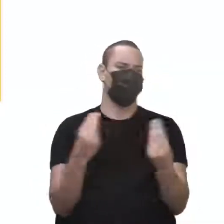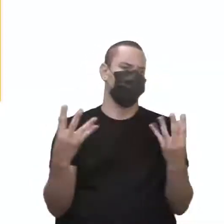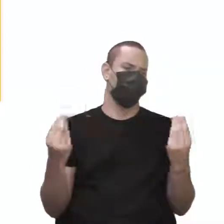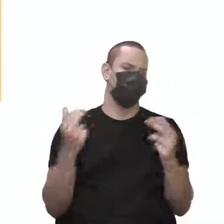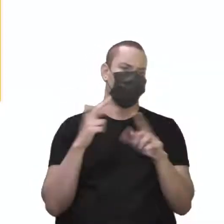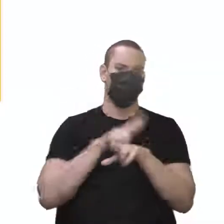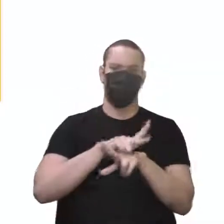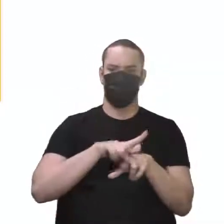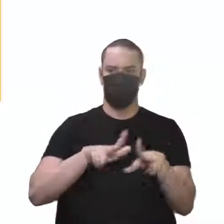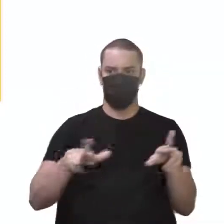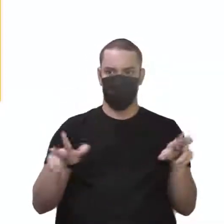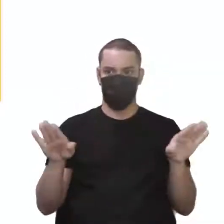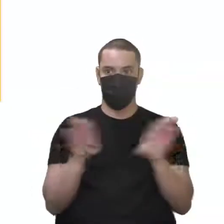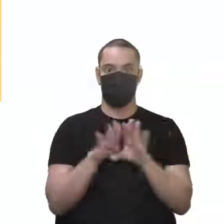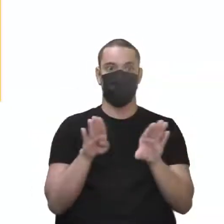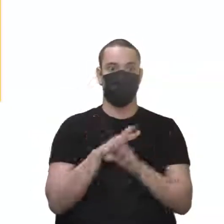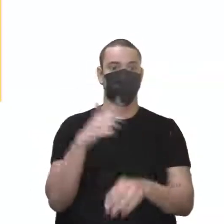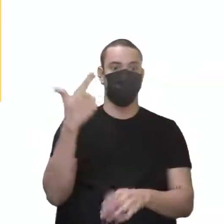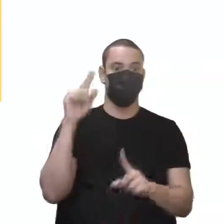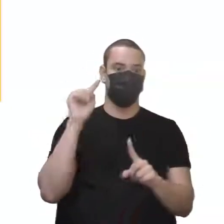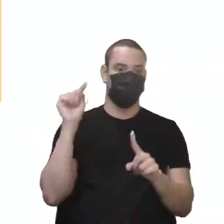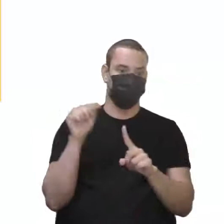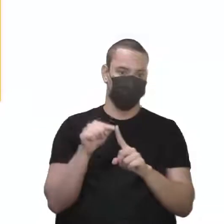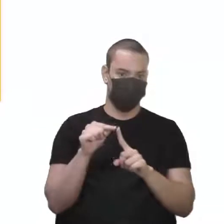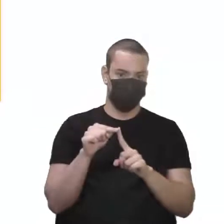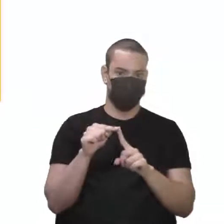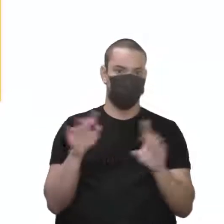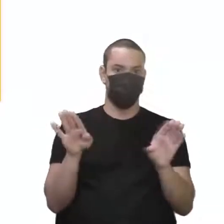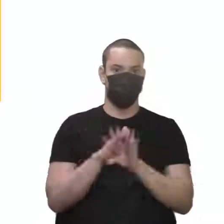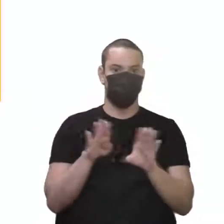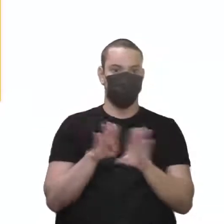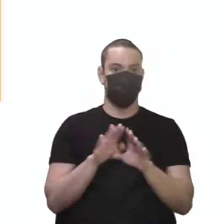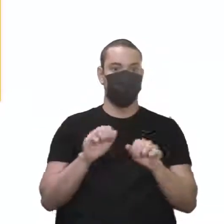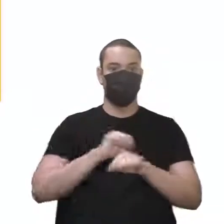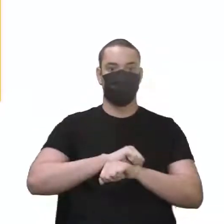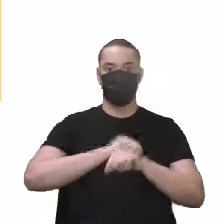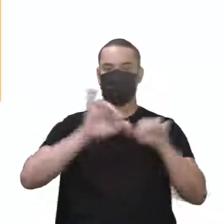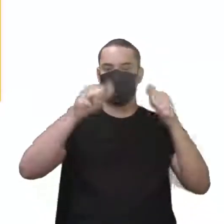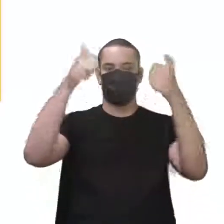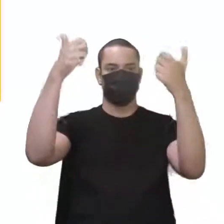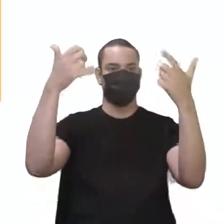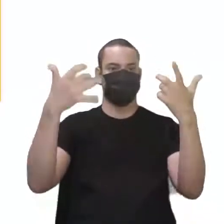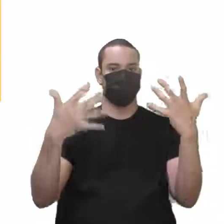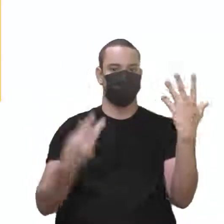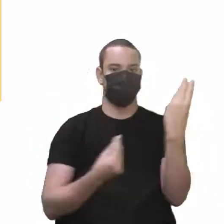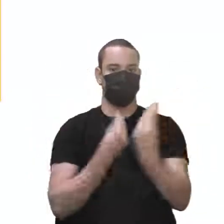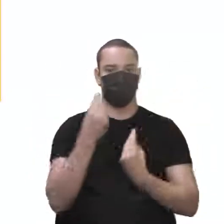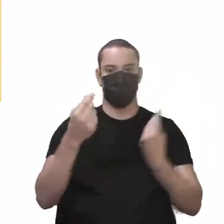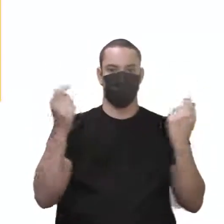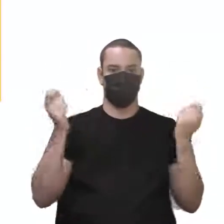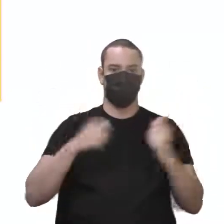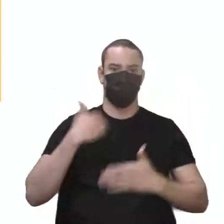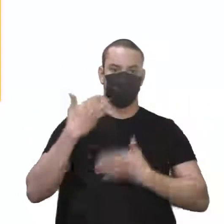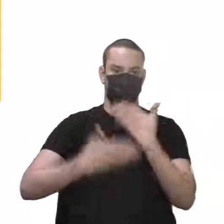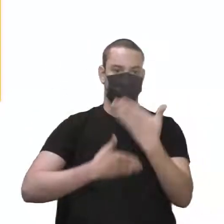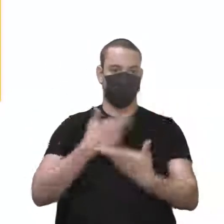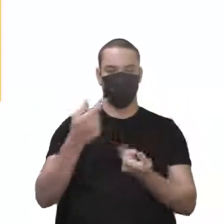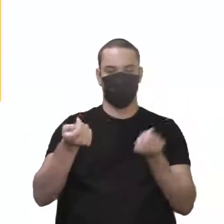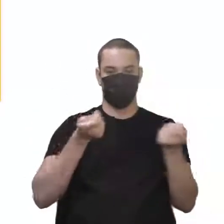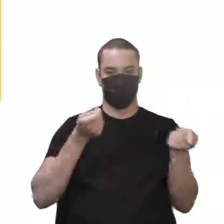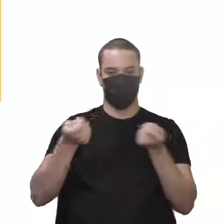né? Outro objetivo, além de esclarecer como se dar o processo